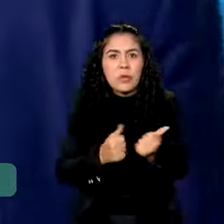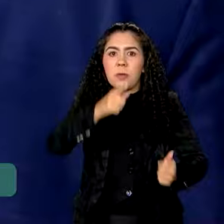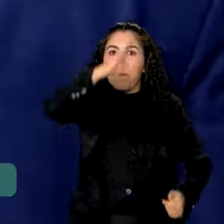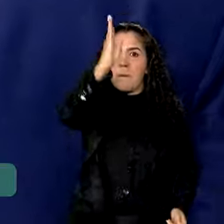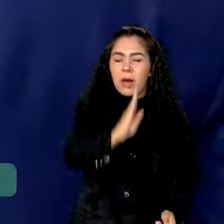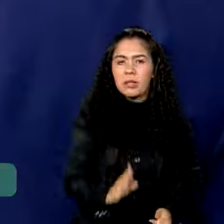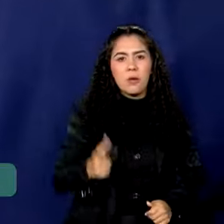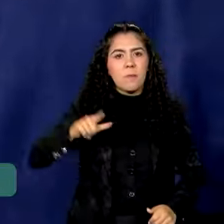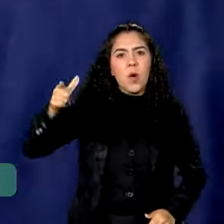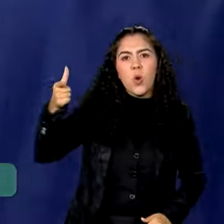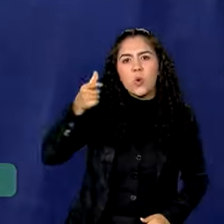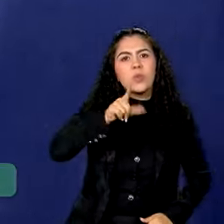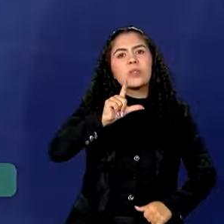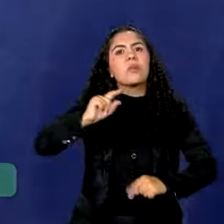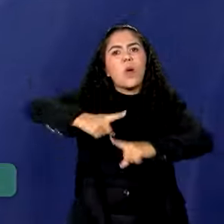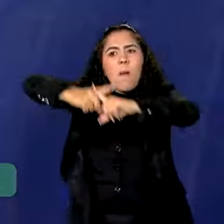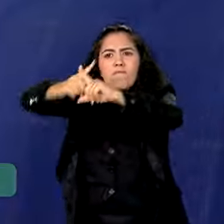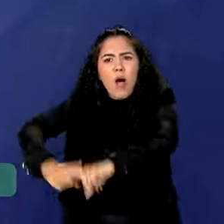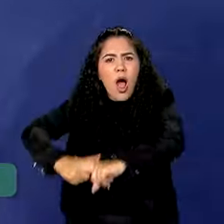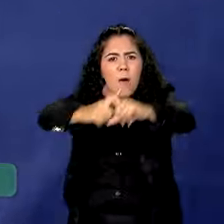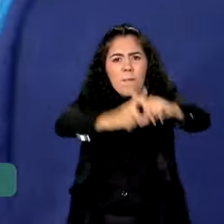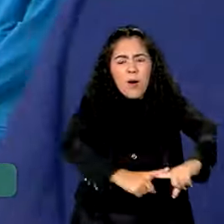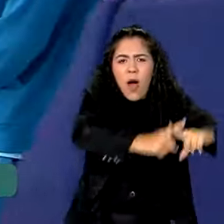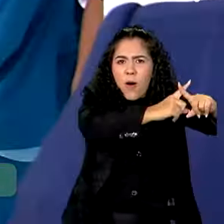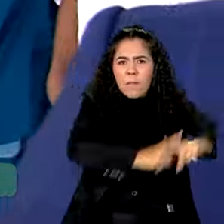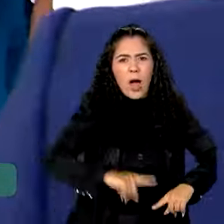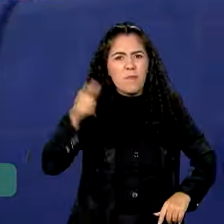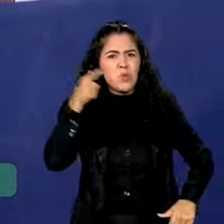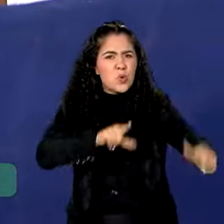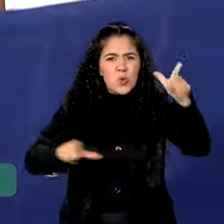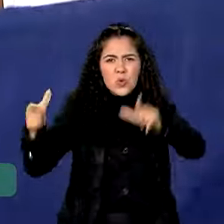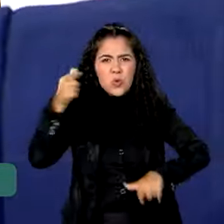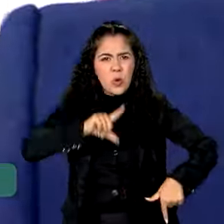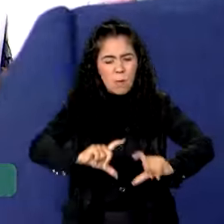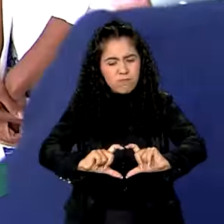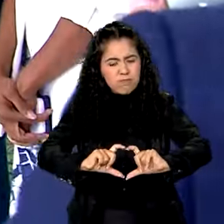país que tenha nas disputas a maior quantidade de medalhas que for possível ganhar.